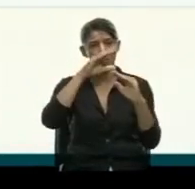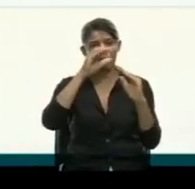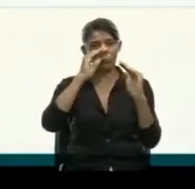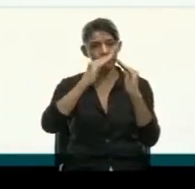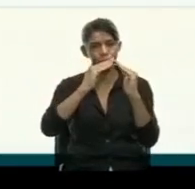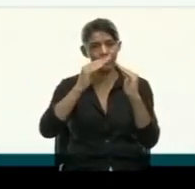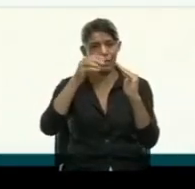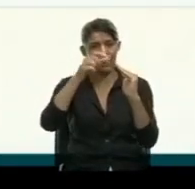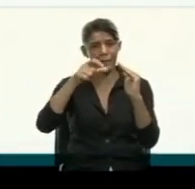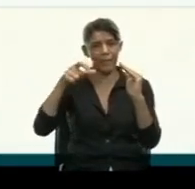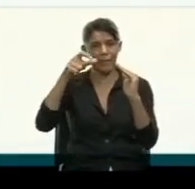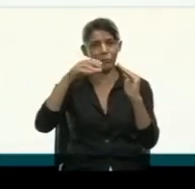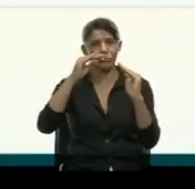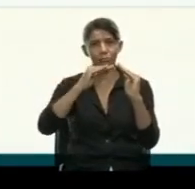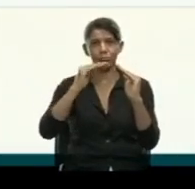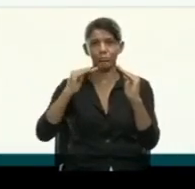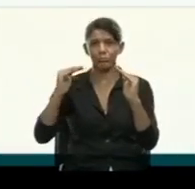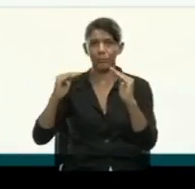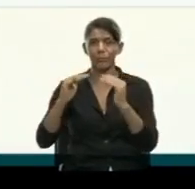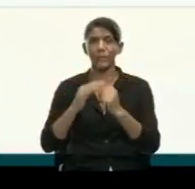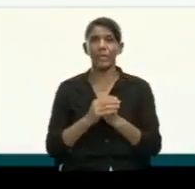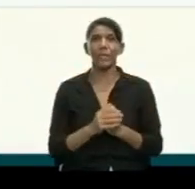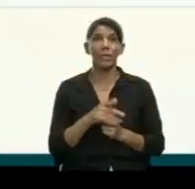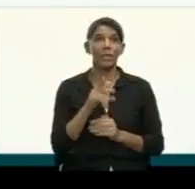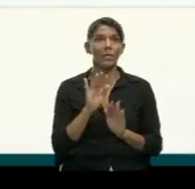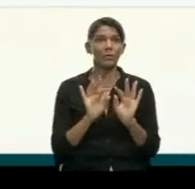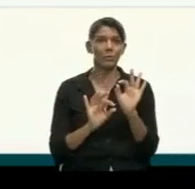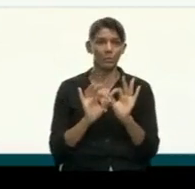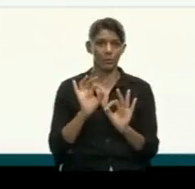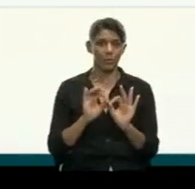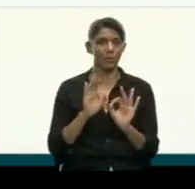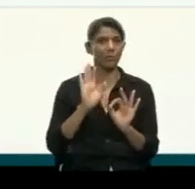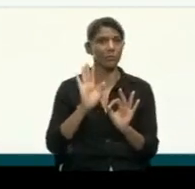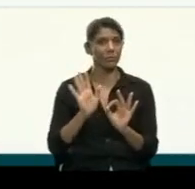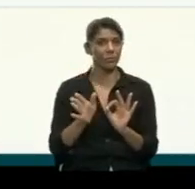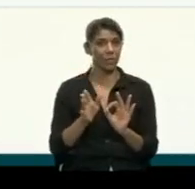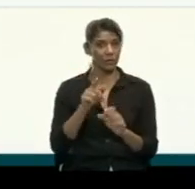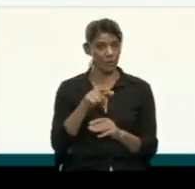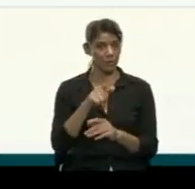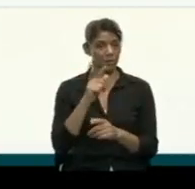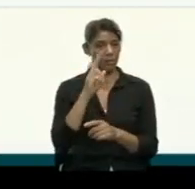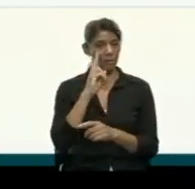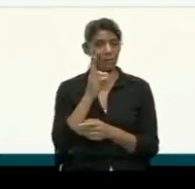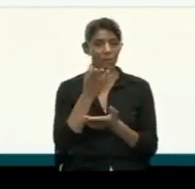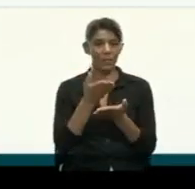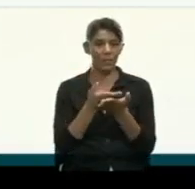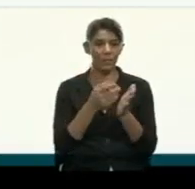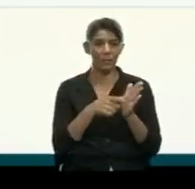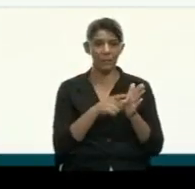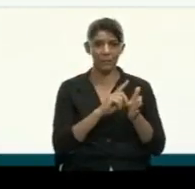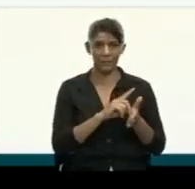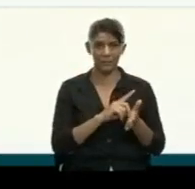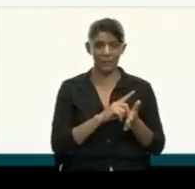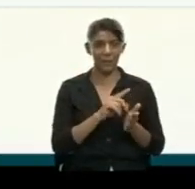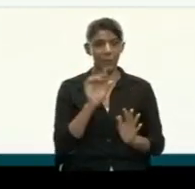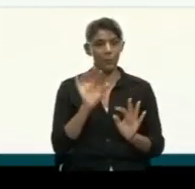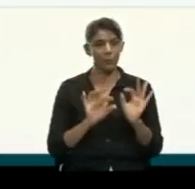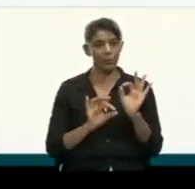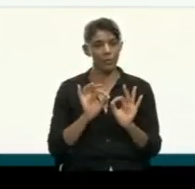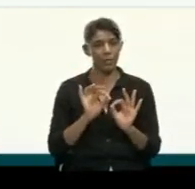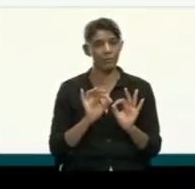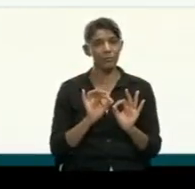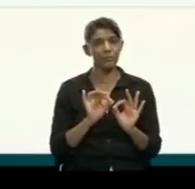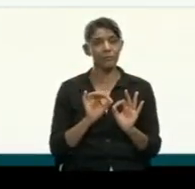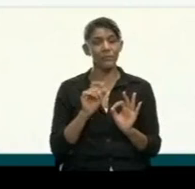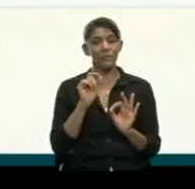bem? Bom, esse projetinho aqui já é familiar para vocês, a gente viu na aula passada, que é o projeto de